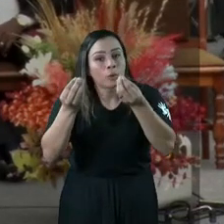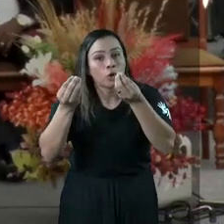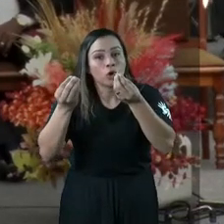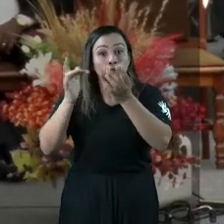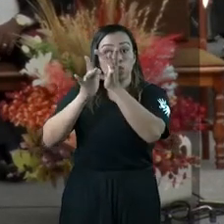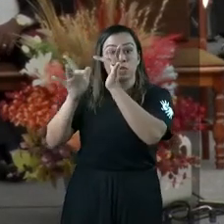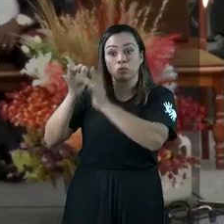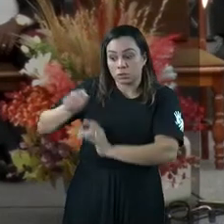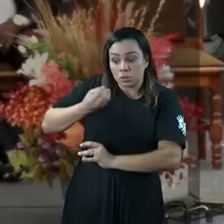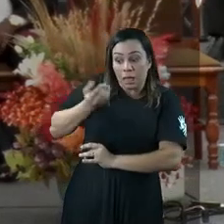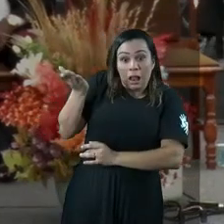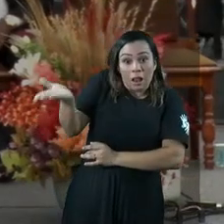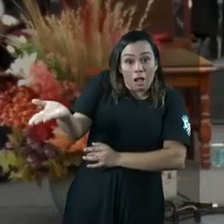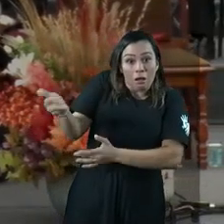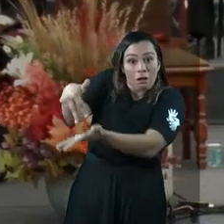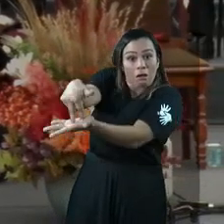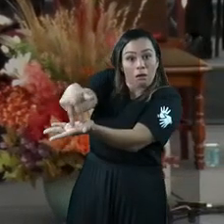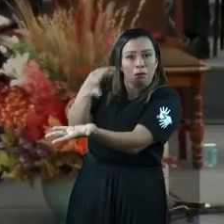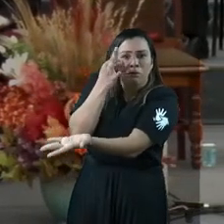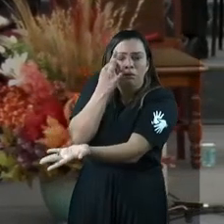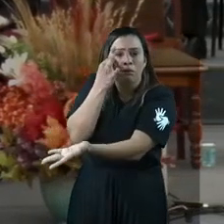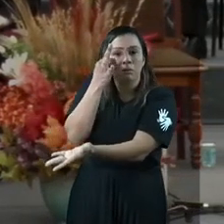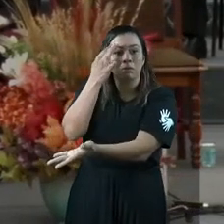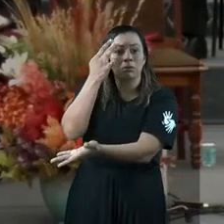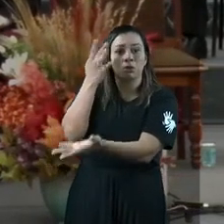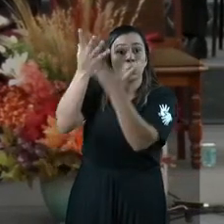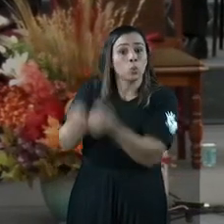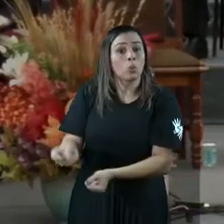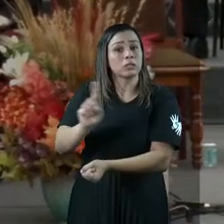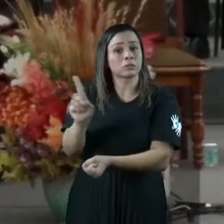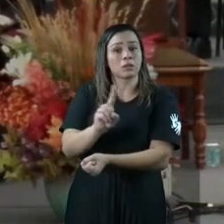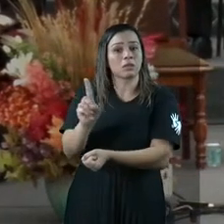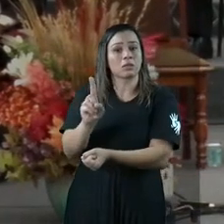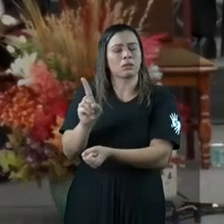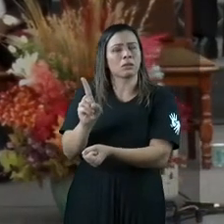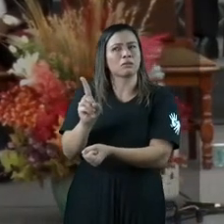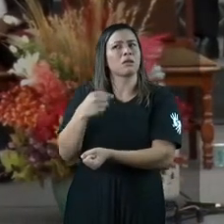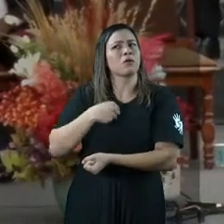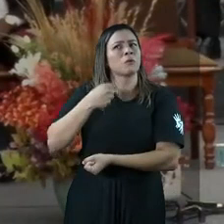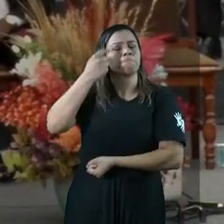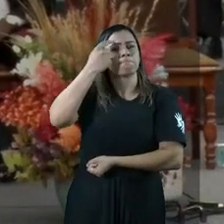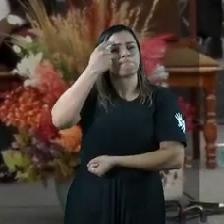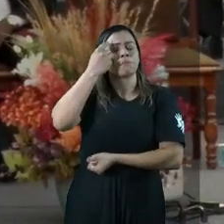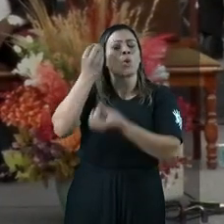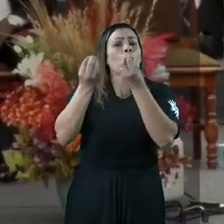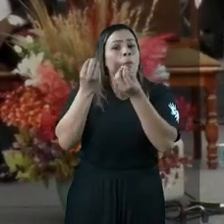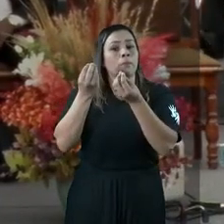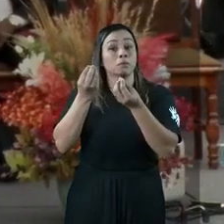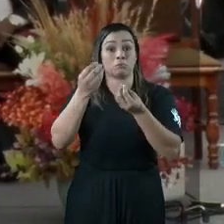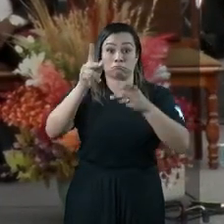como rei? Ah. Segura, eu vou melhorar para os pentecostais darem glória. Como é que alguém que mora em